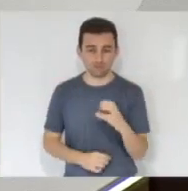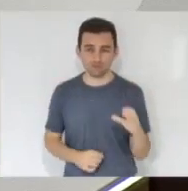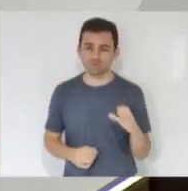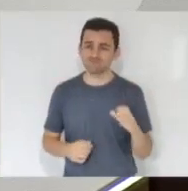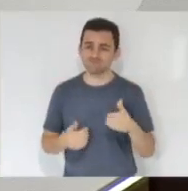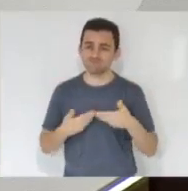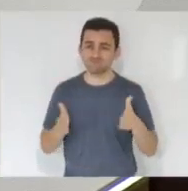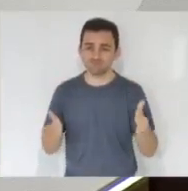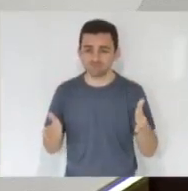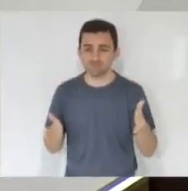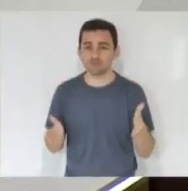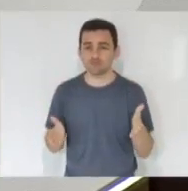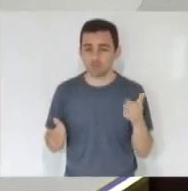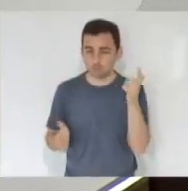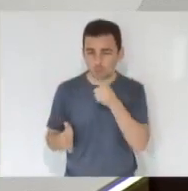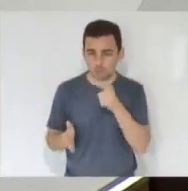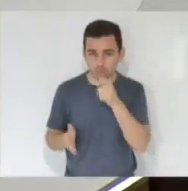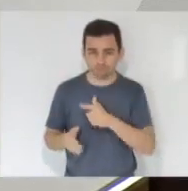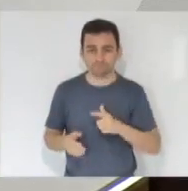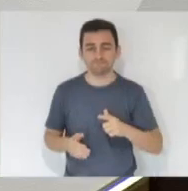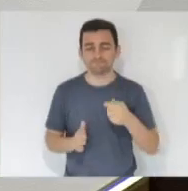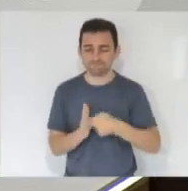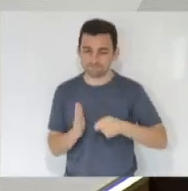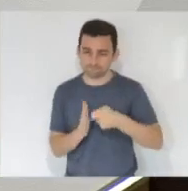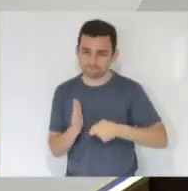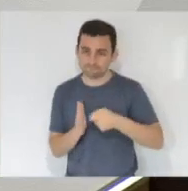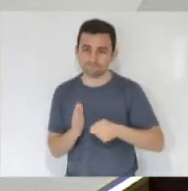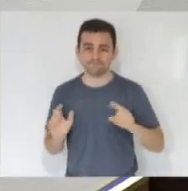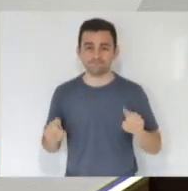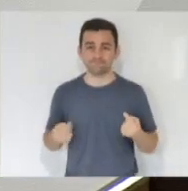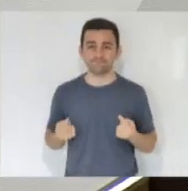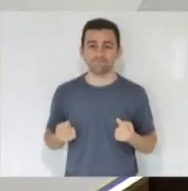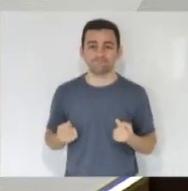portas e enfrentar esse desafio.